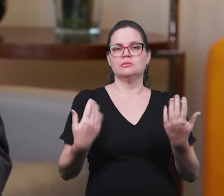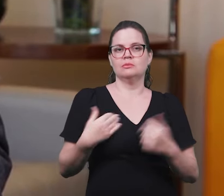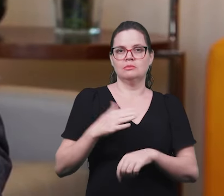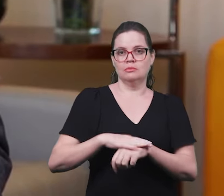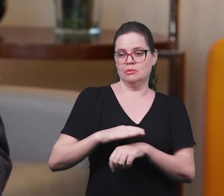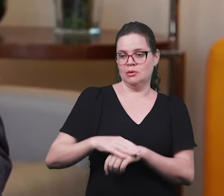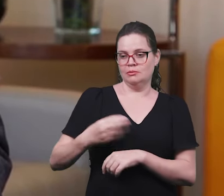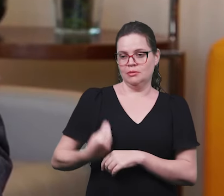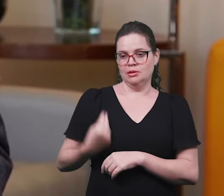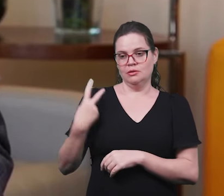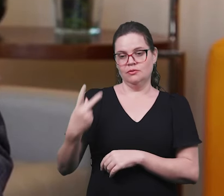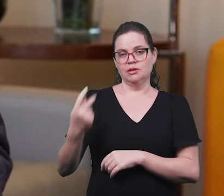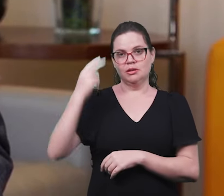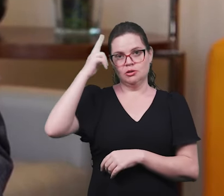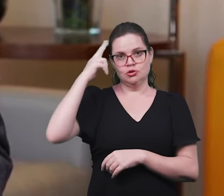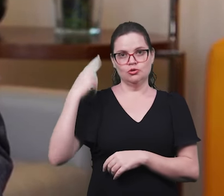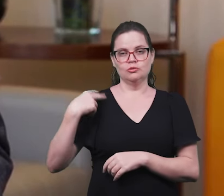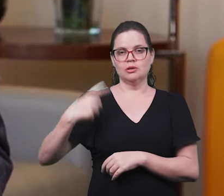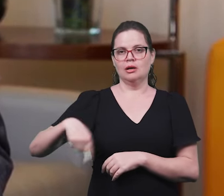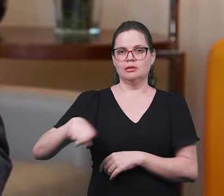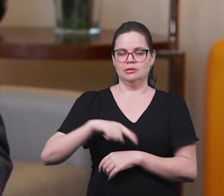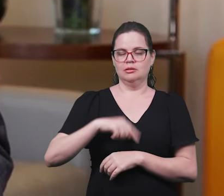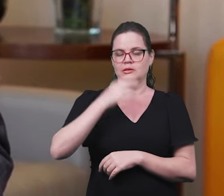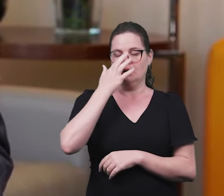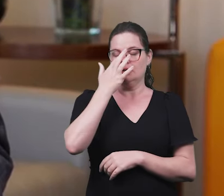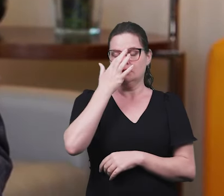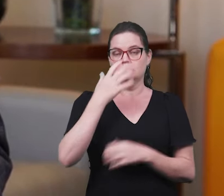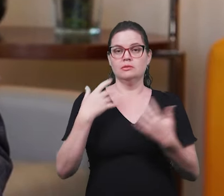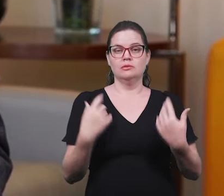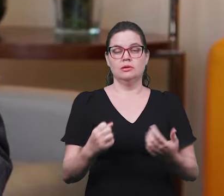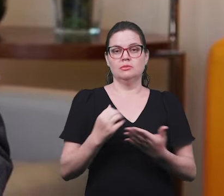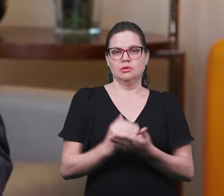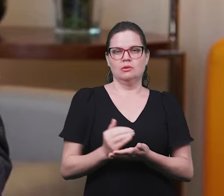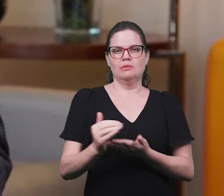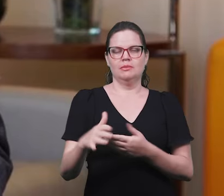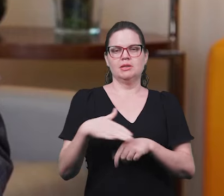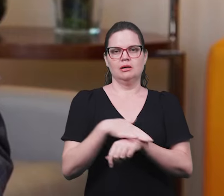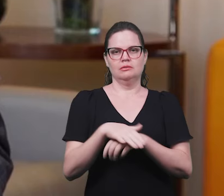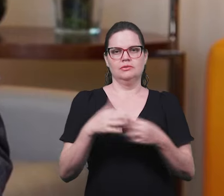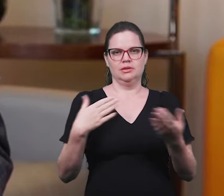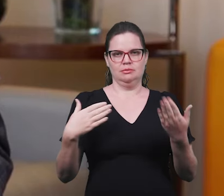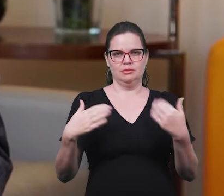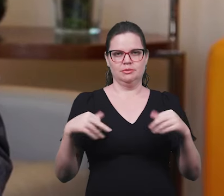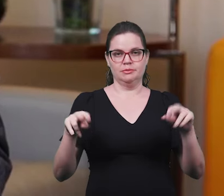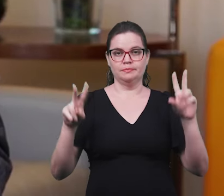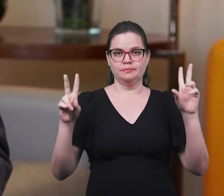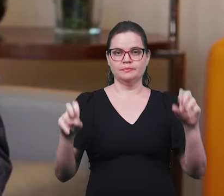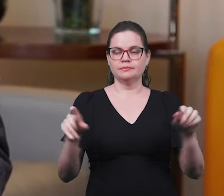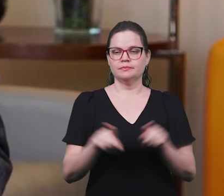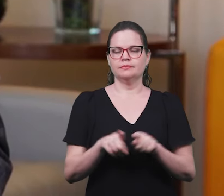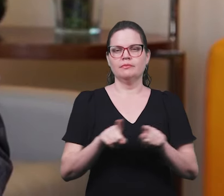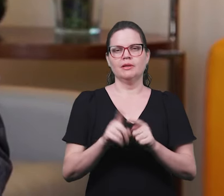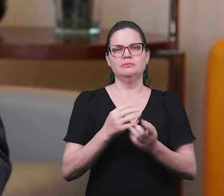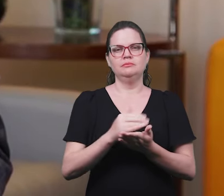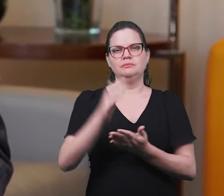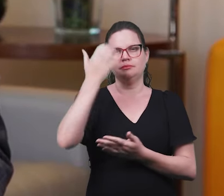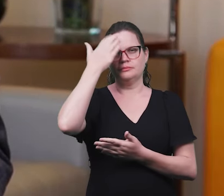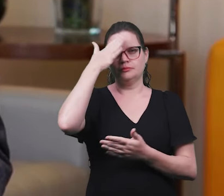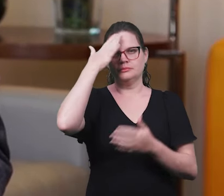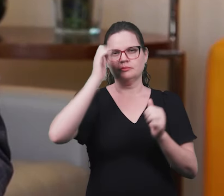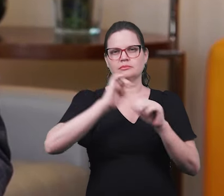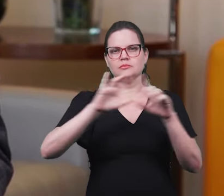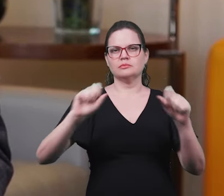momento da vida de José, é que nós vamos então estender esse assunto e começar a entender o